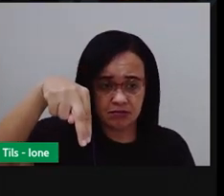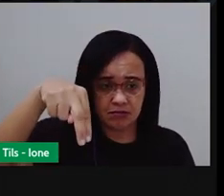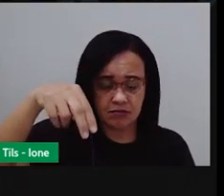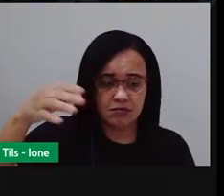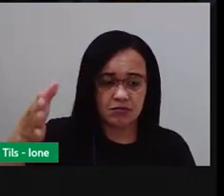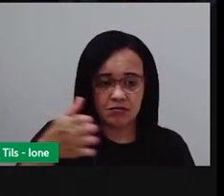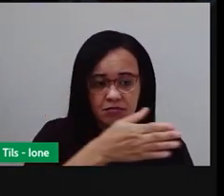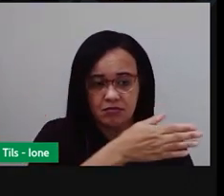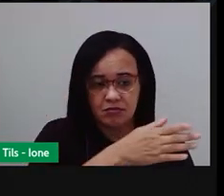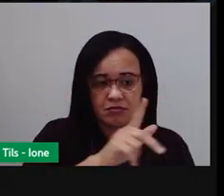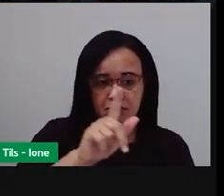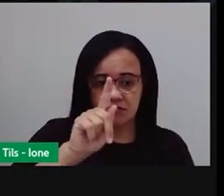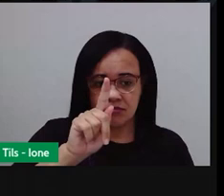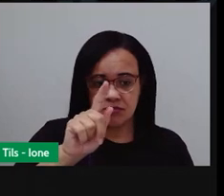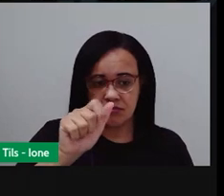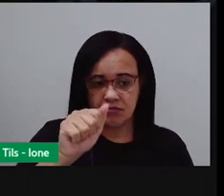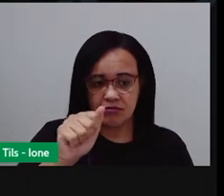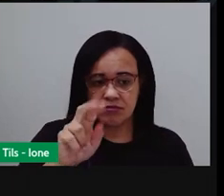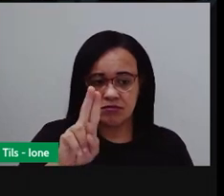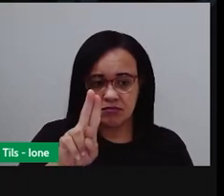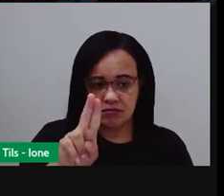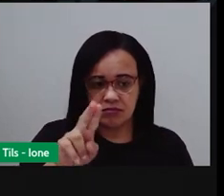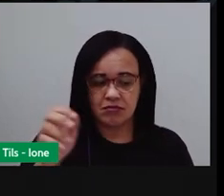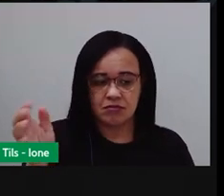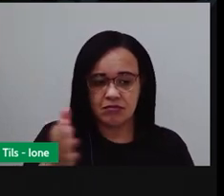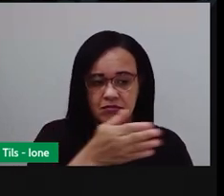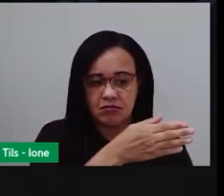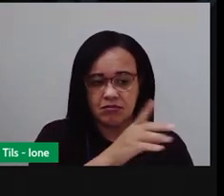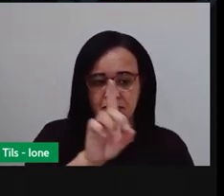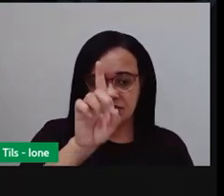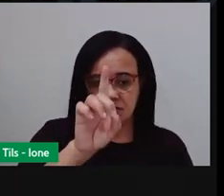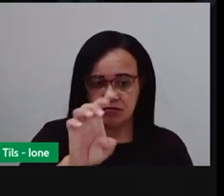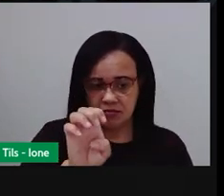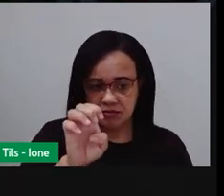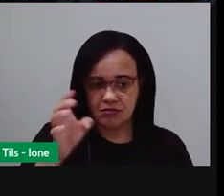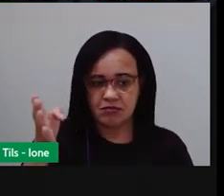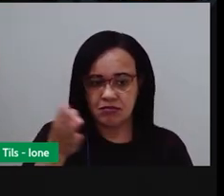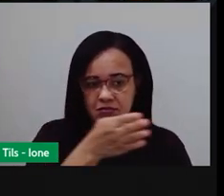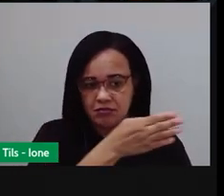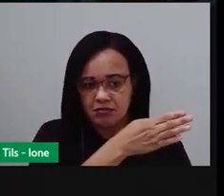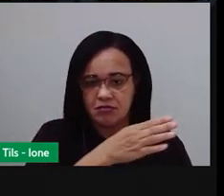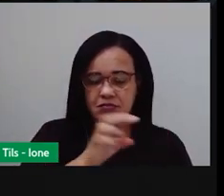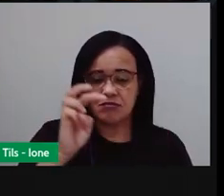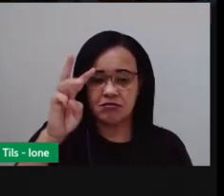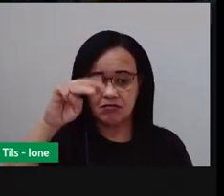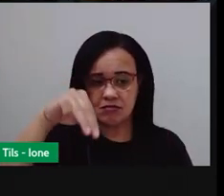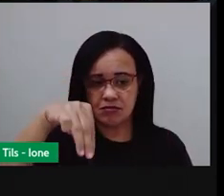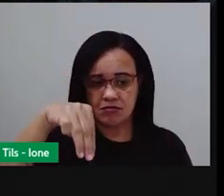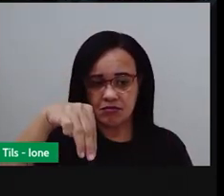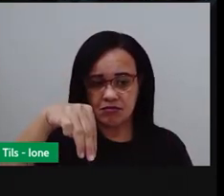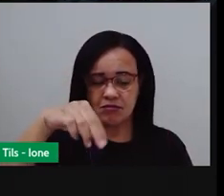Duas sílabas. De milho. Ó, milho.